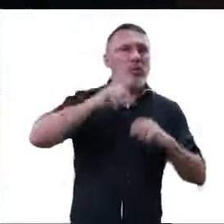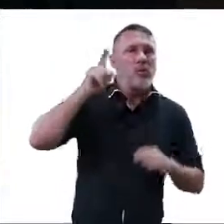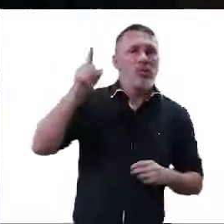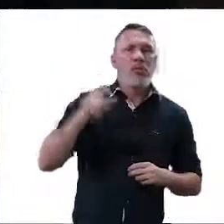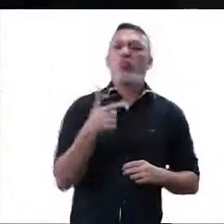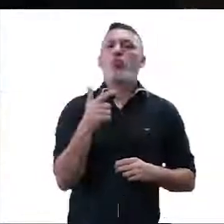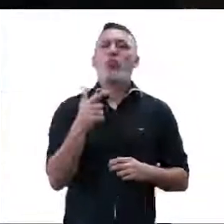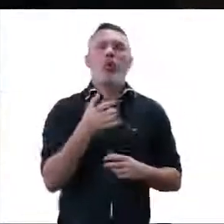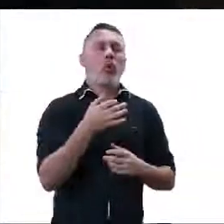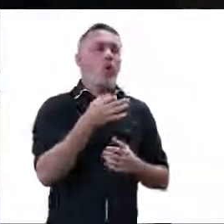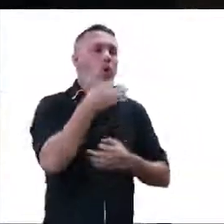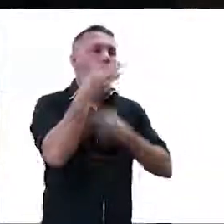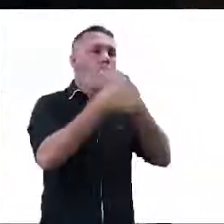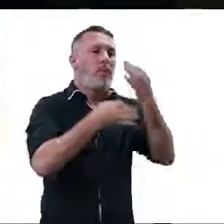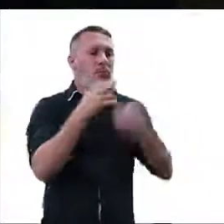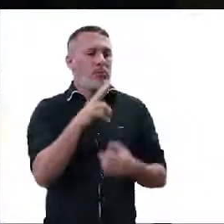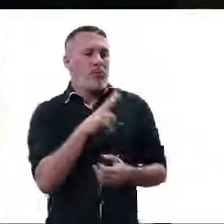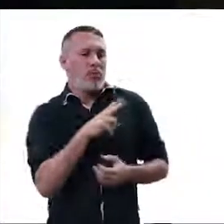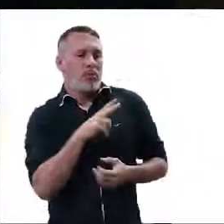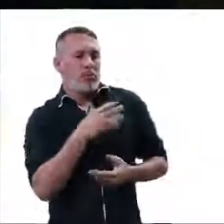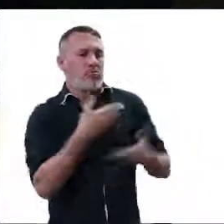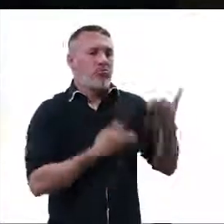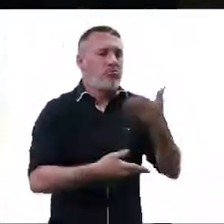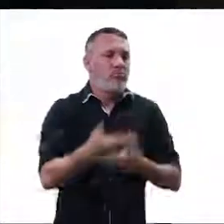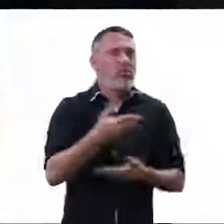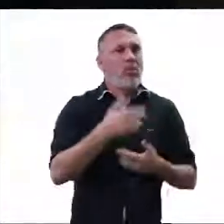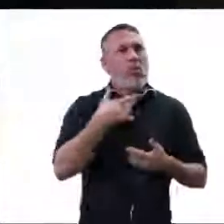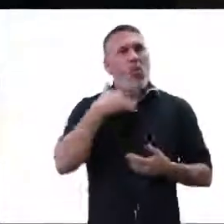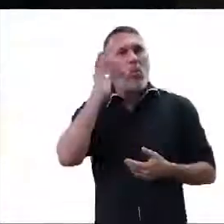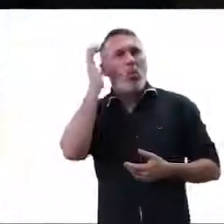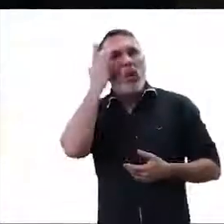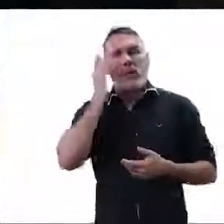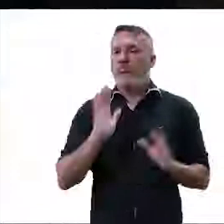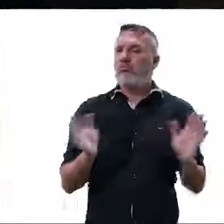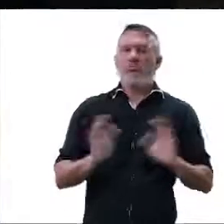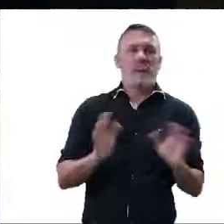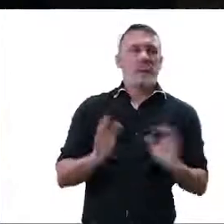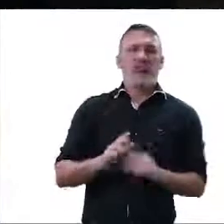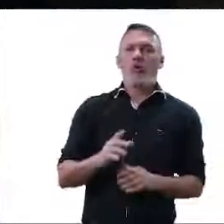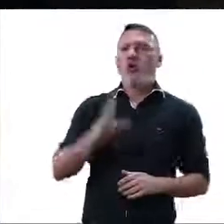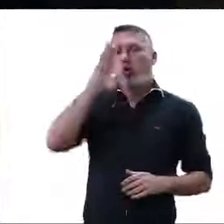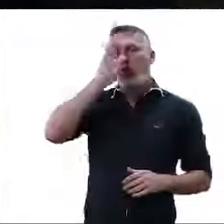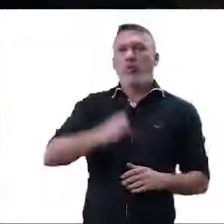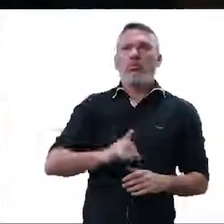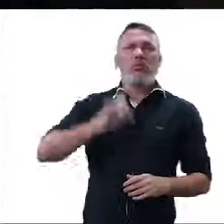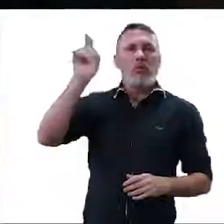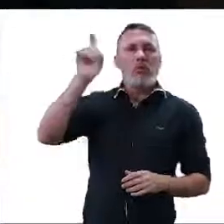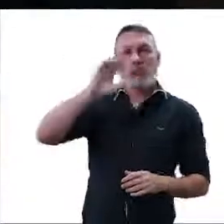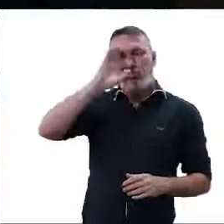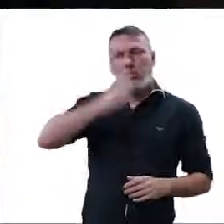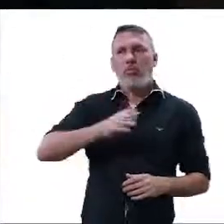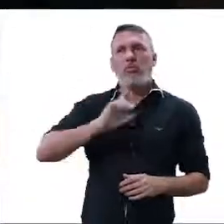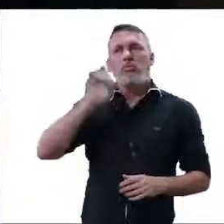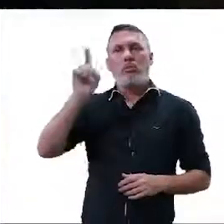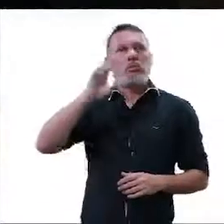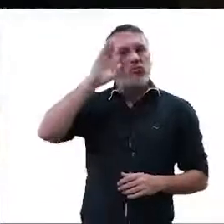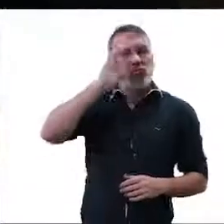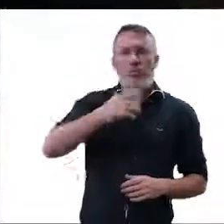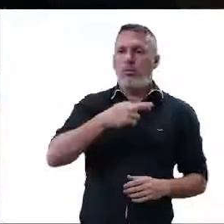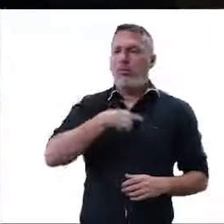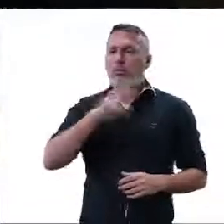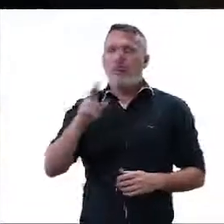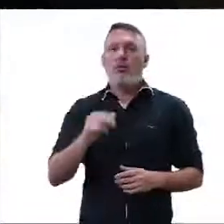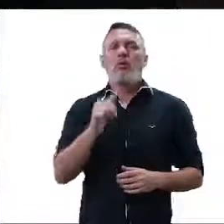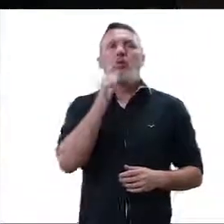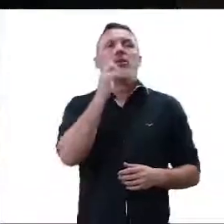Então as coisas são porque são e acabou, não se pensa em relação a isso. Elas são porque são. Aí você trabalha com a noção de